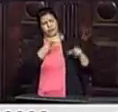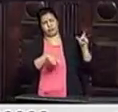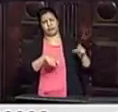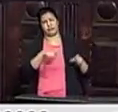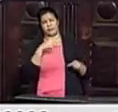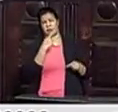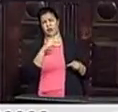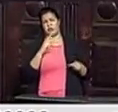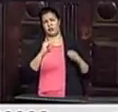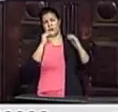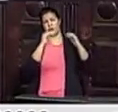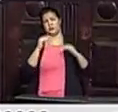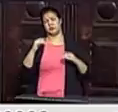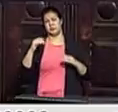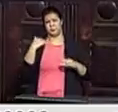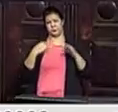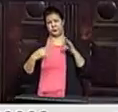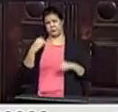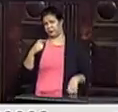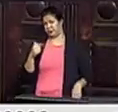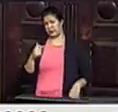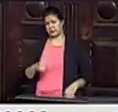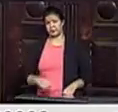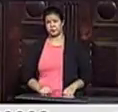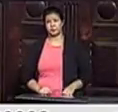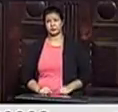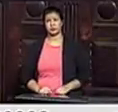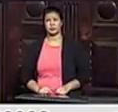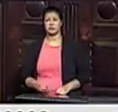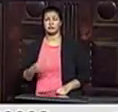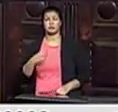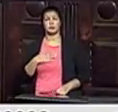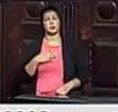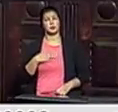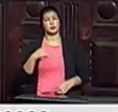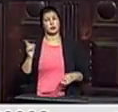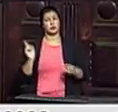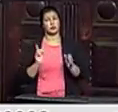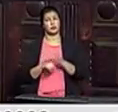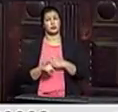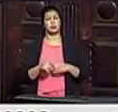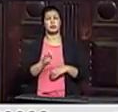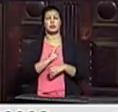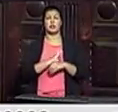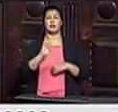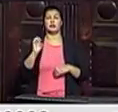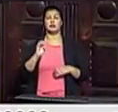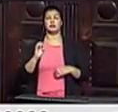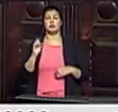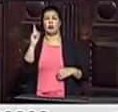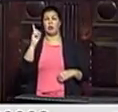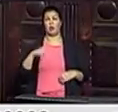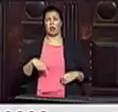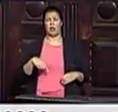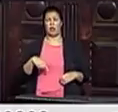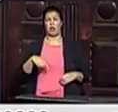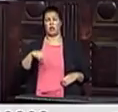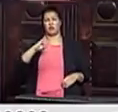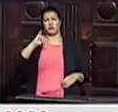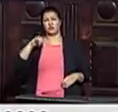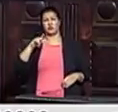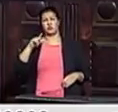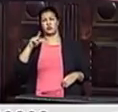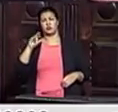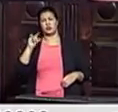raciocínio, eu pergunto, o Estado é pessoa física ou pessoa jurídica?